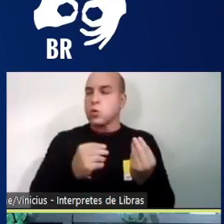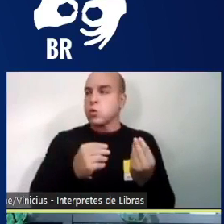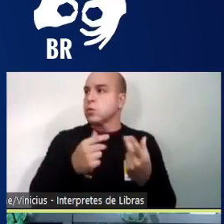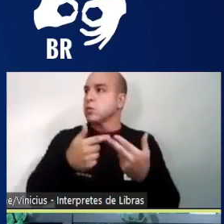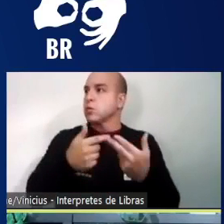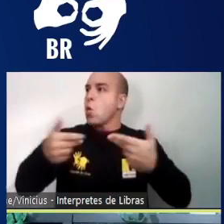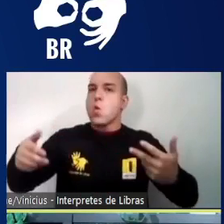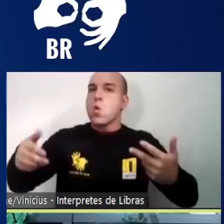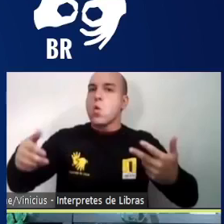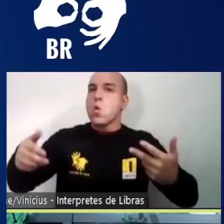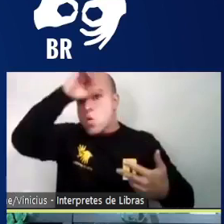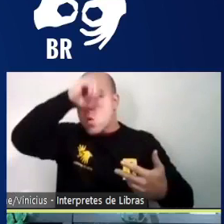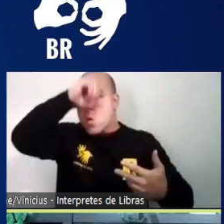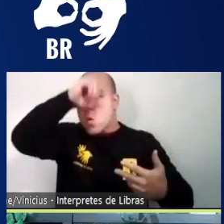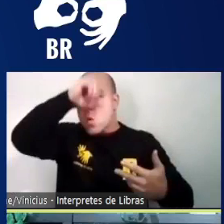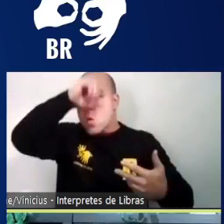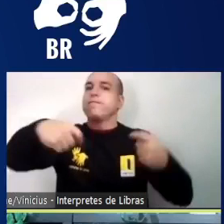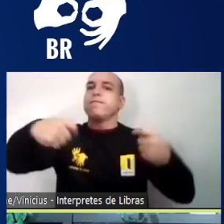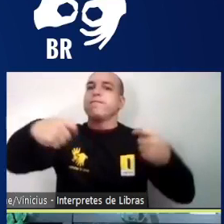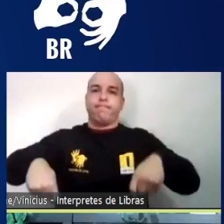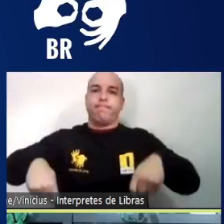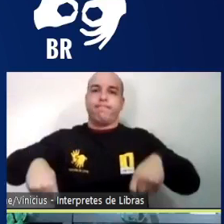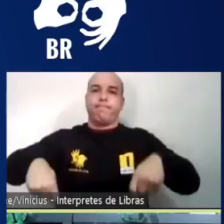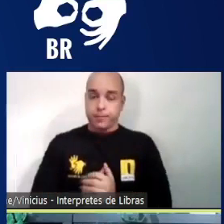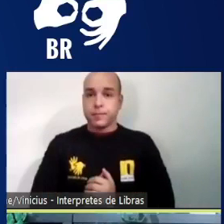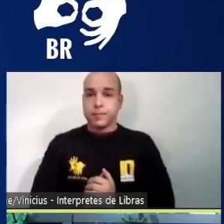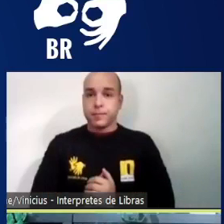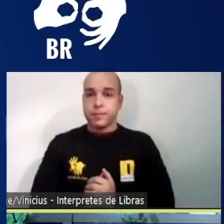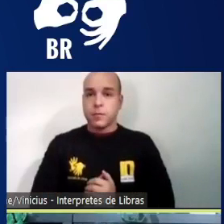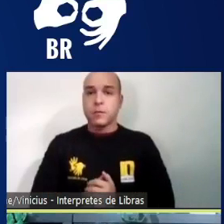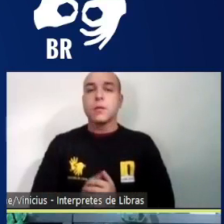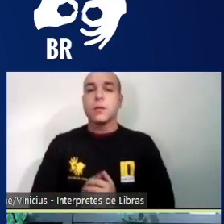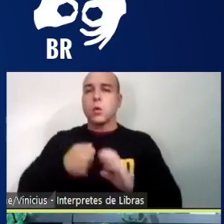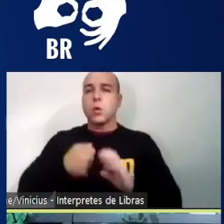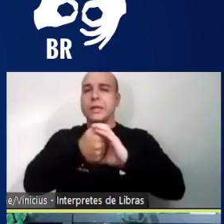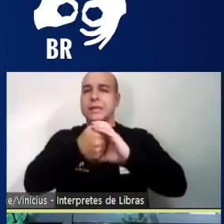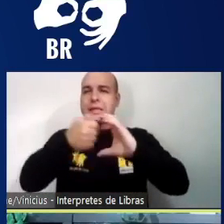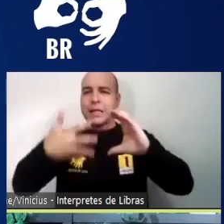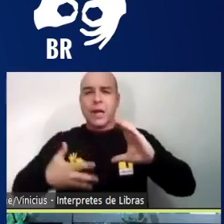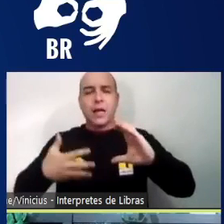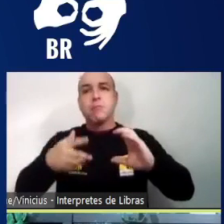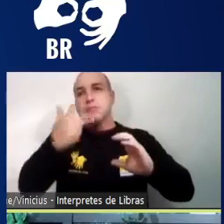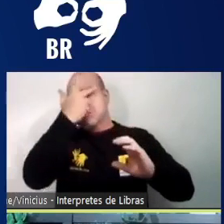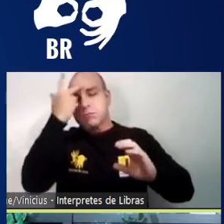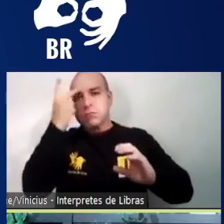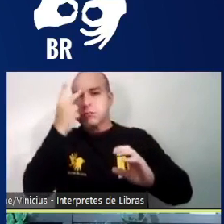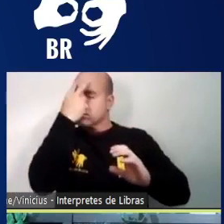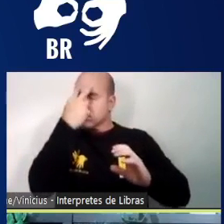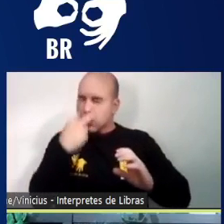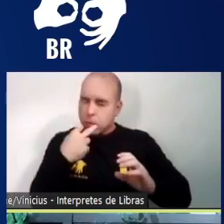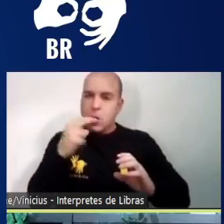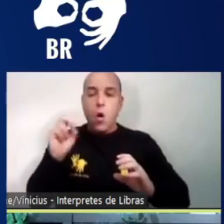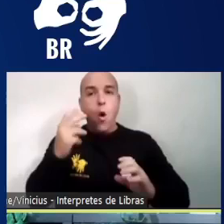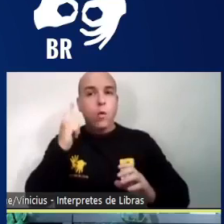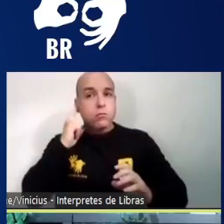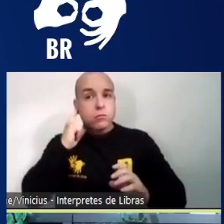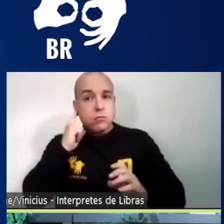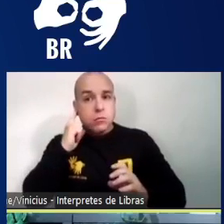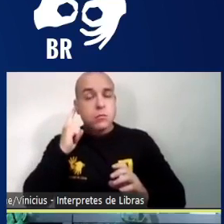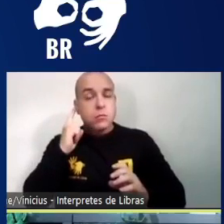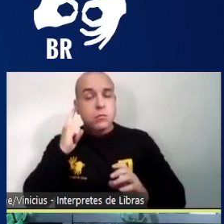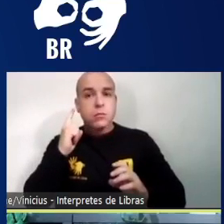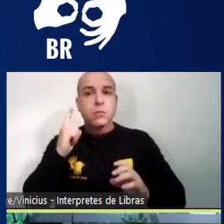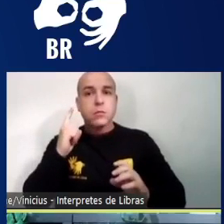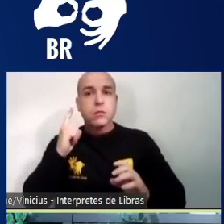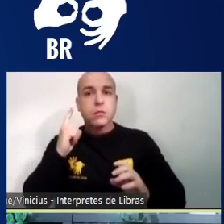pedir licença, quero fazer a minha audiodescrição, por gentileza, para as pessoas cegas. Como disse a Fátima, eu